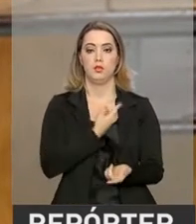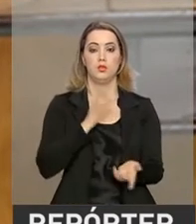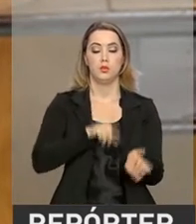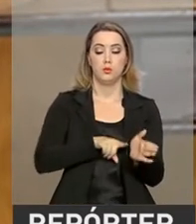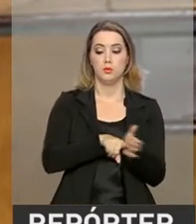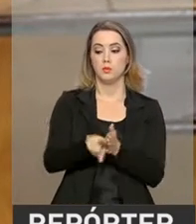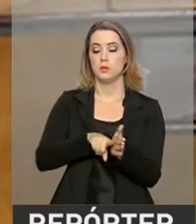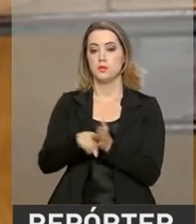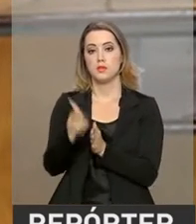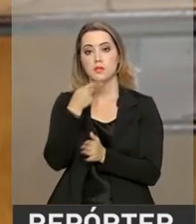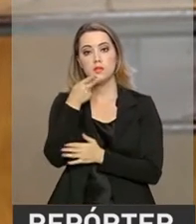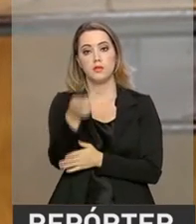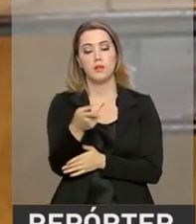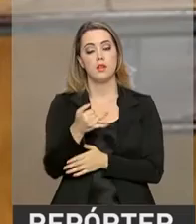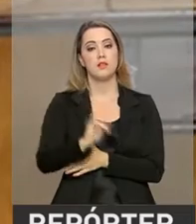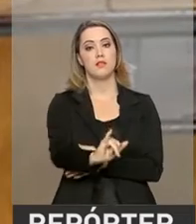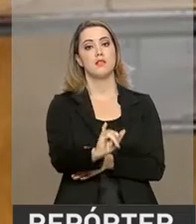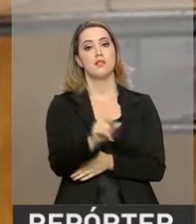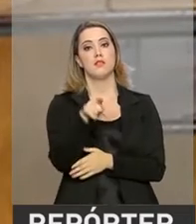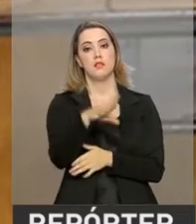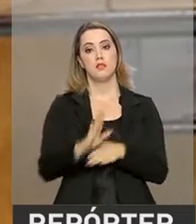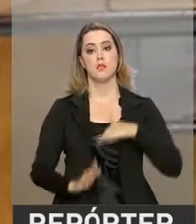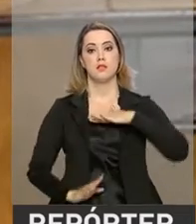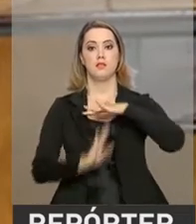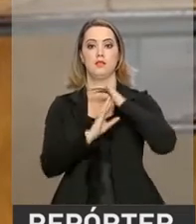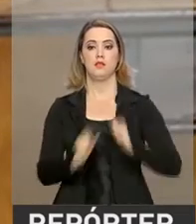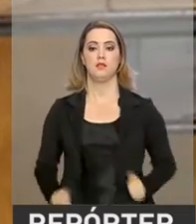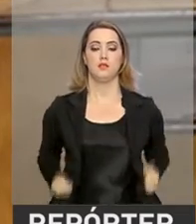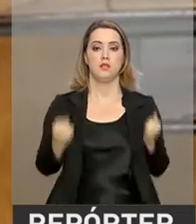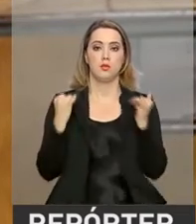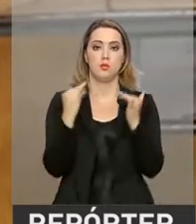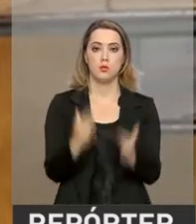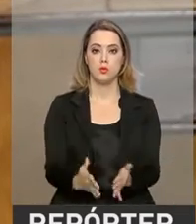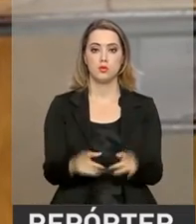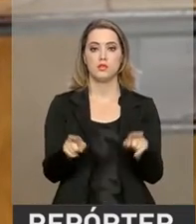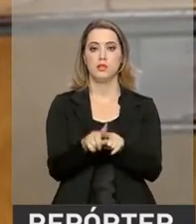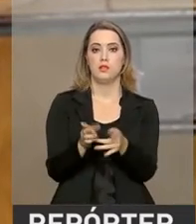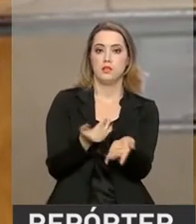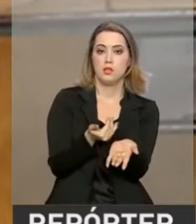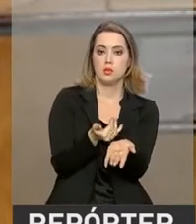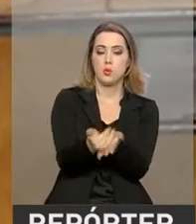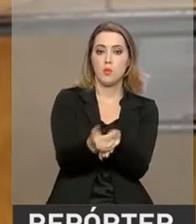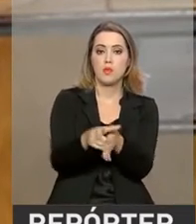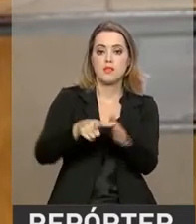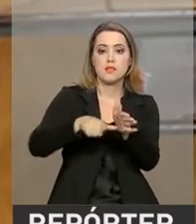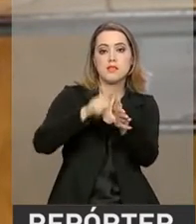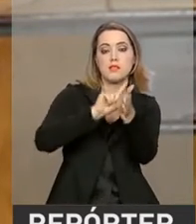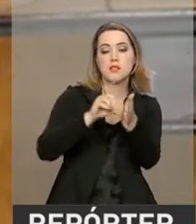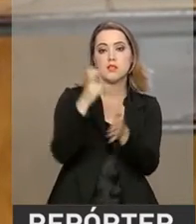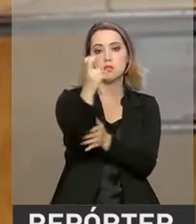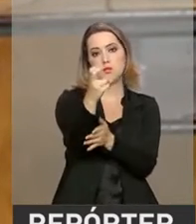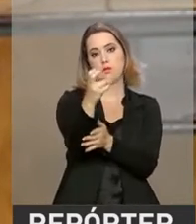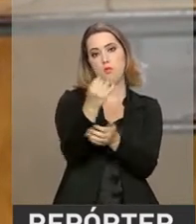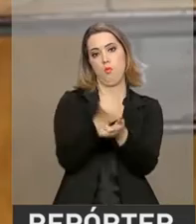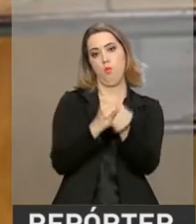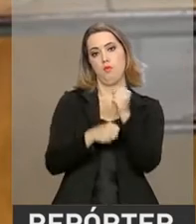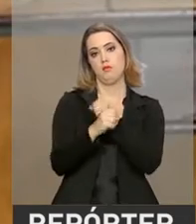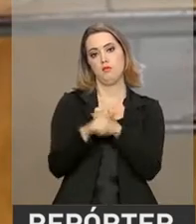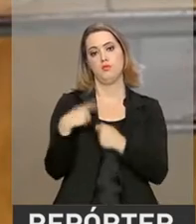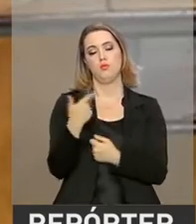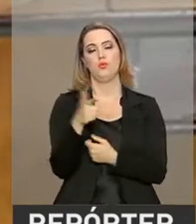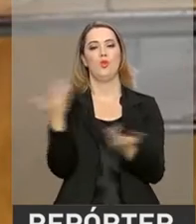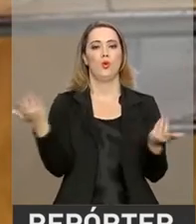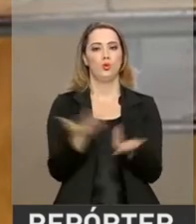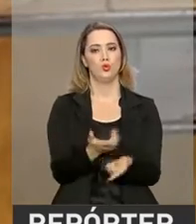que diz o seguinte se esta se esse teto dos gastos tivesse sido formulado há cinco anos atrás nós não temos